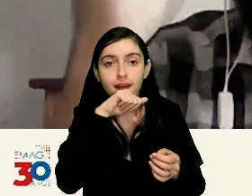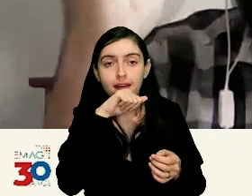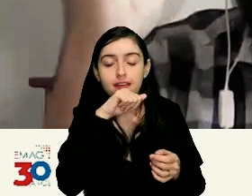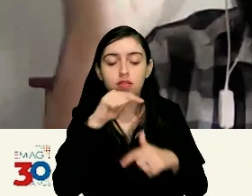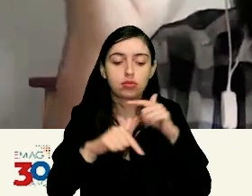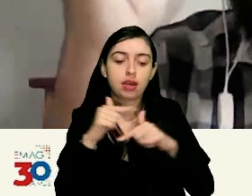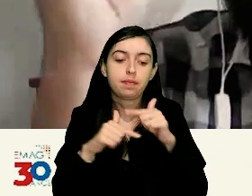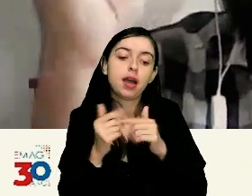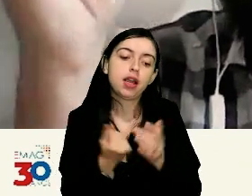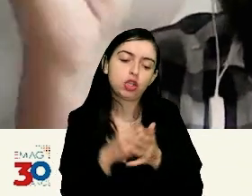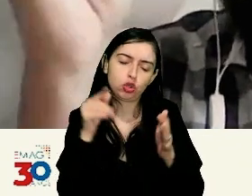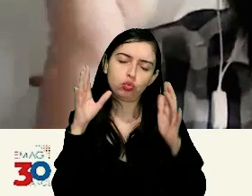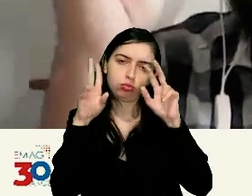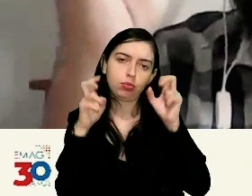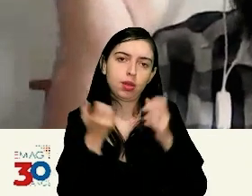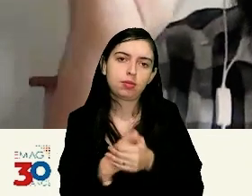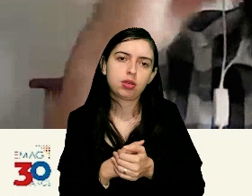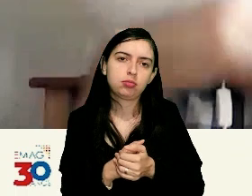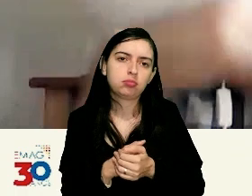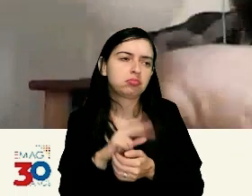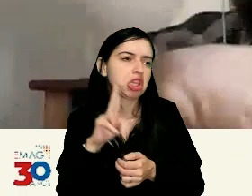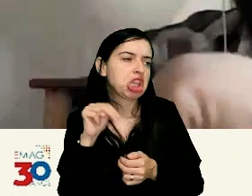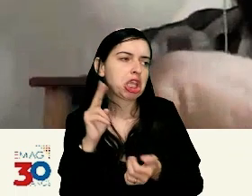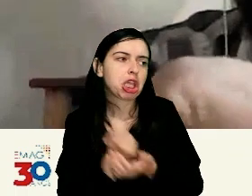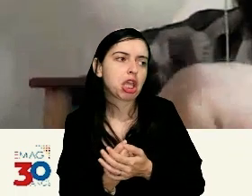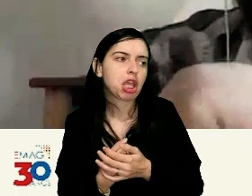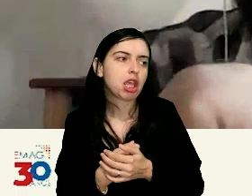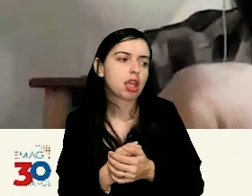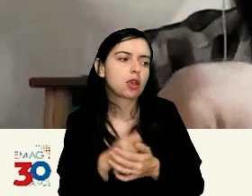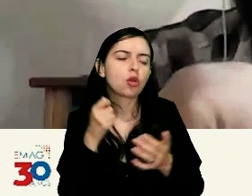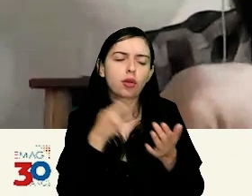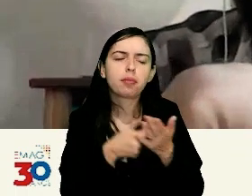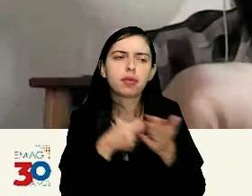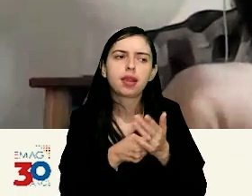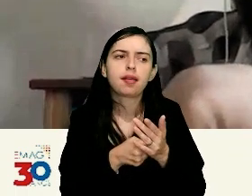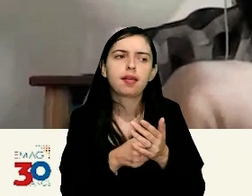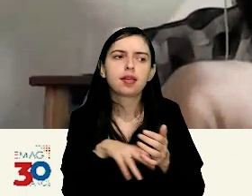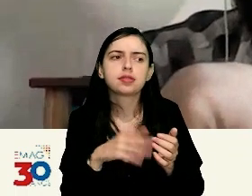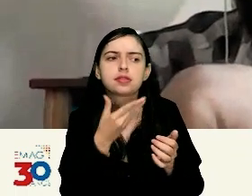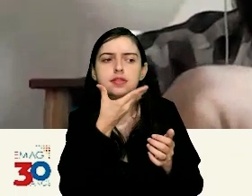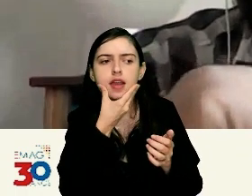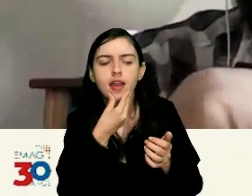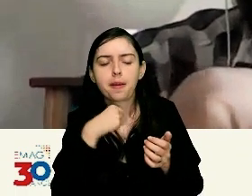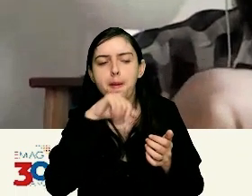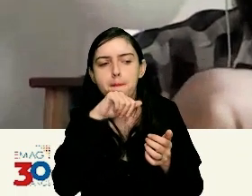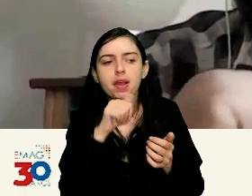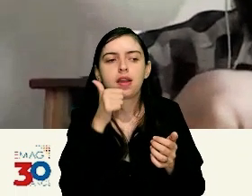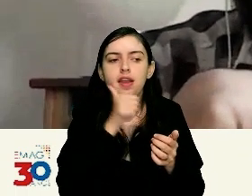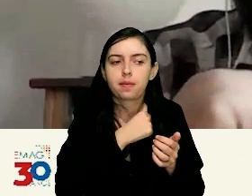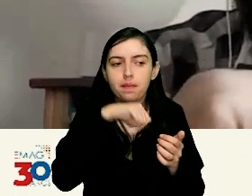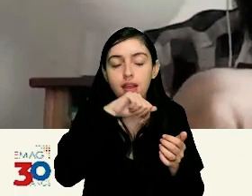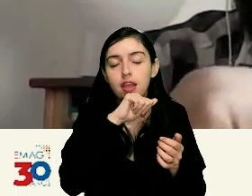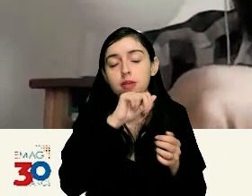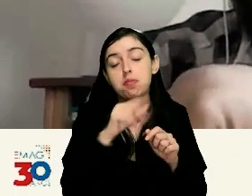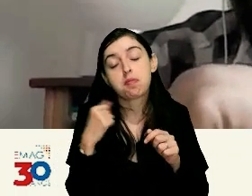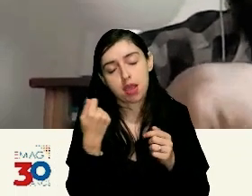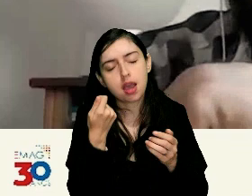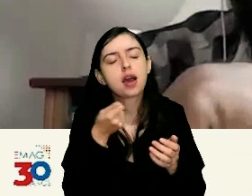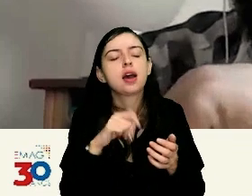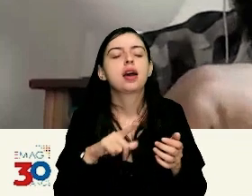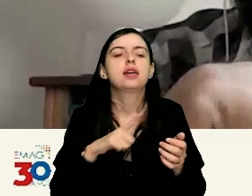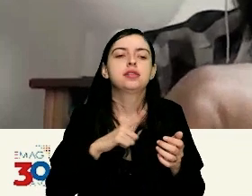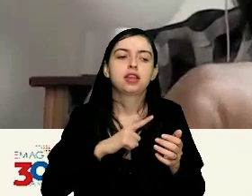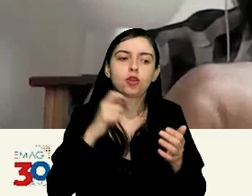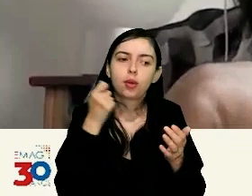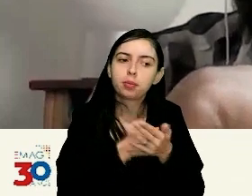acho que, assim, ninguém é obrigado a ser pai e ser mãe, mas todo mundo eu acho que tem o direito de ser rede de apoio de alguém, sabe assim? Então, se você não é pai e não é mãe ainda,